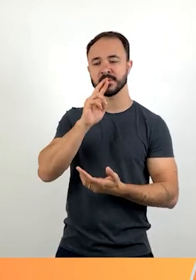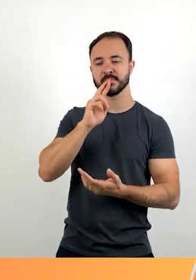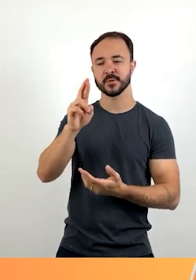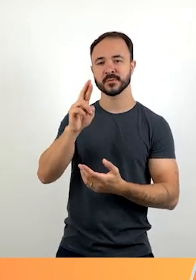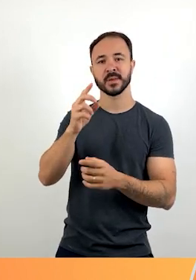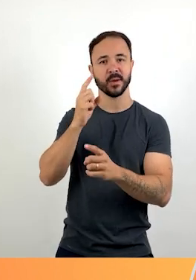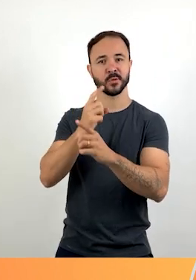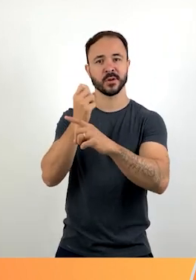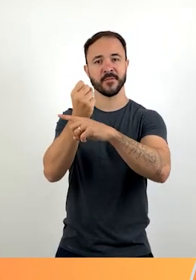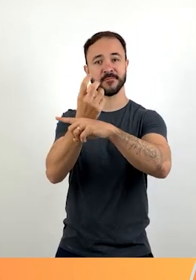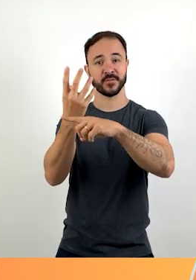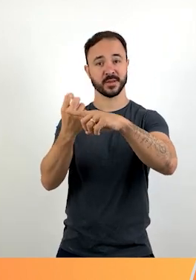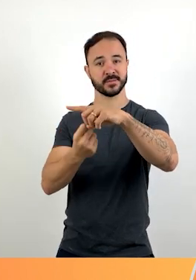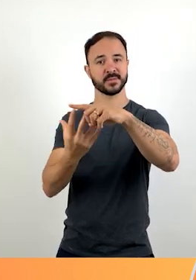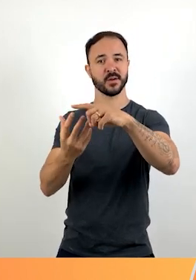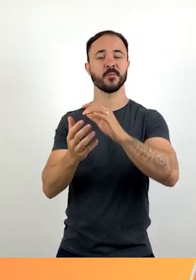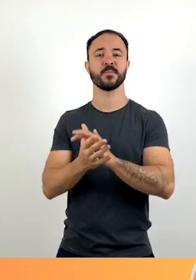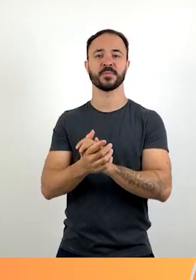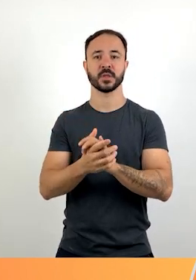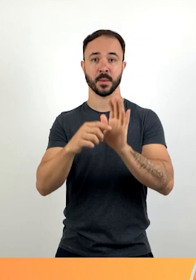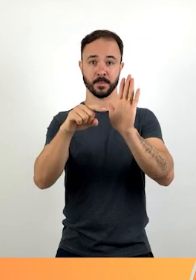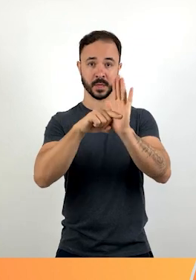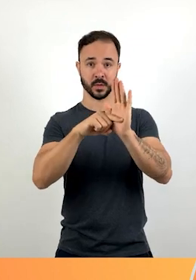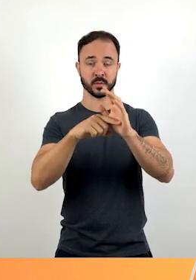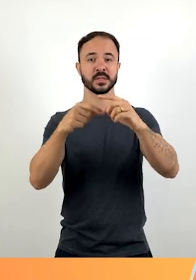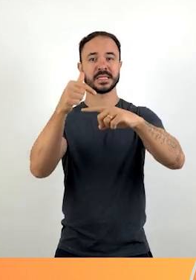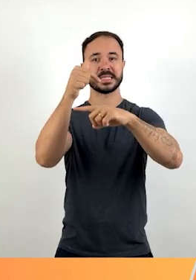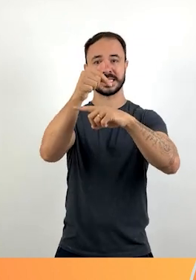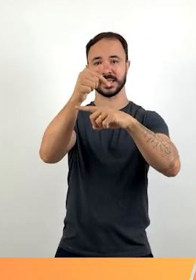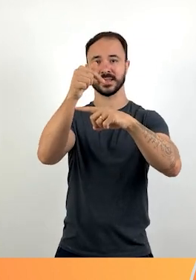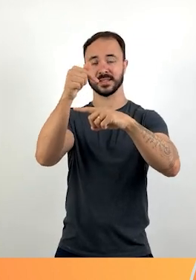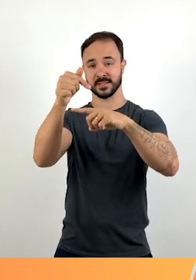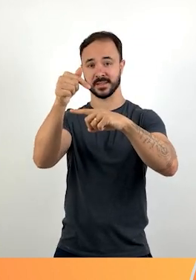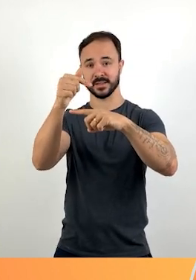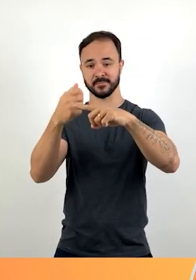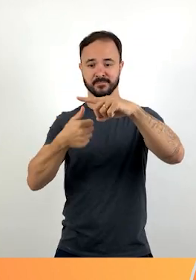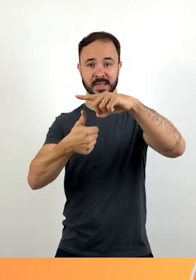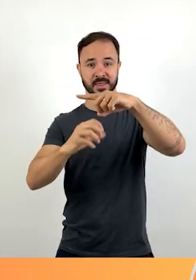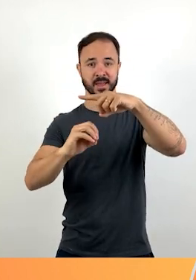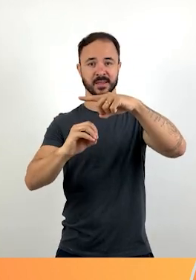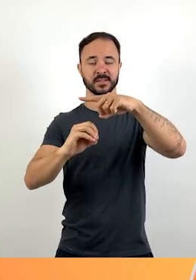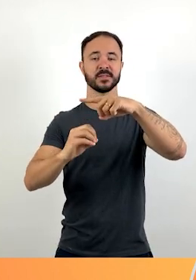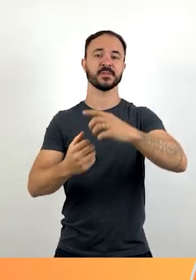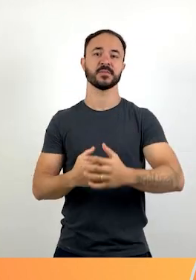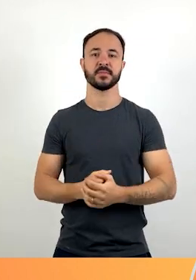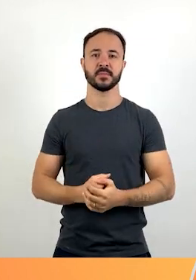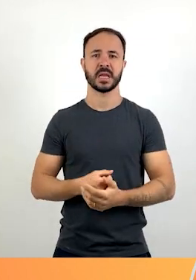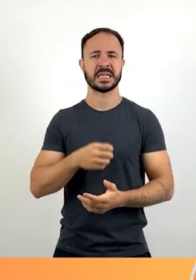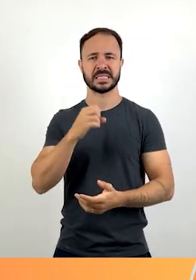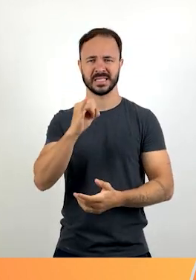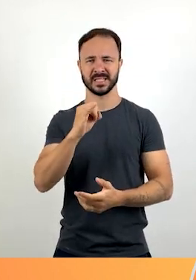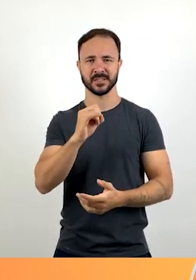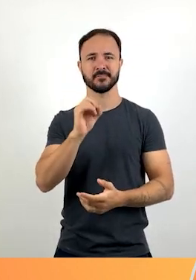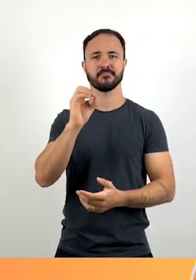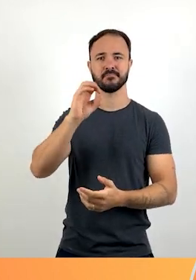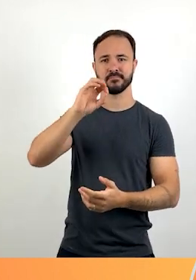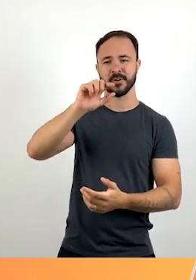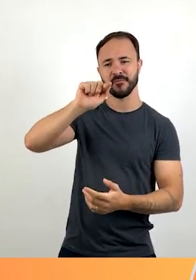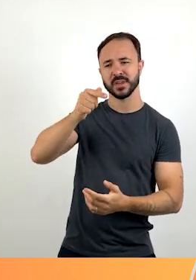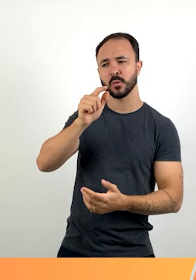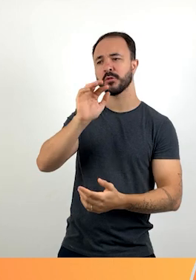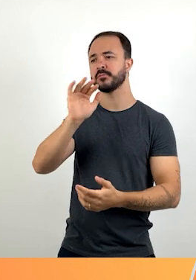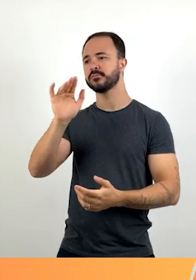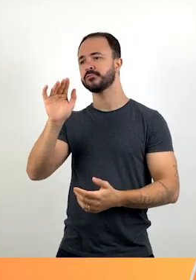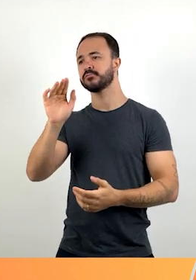na forma de fração é menos 77 sobre 10. Se fosse na forma decimal, basta dividir esse